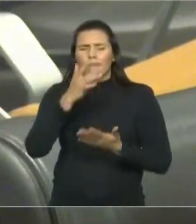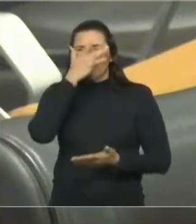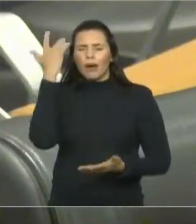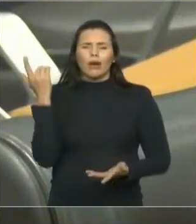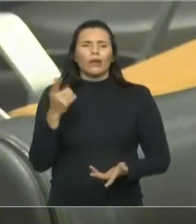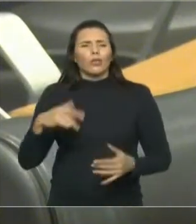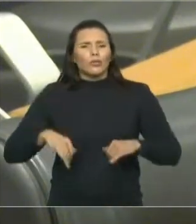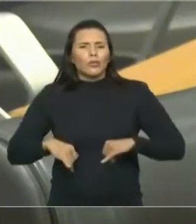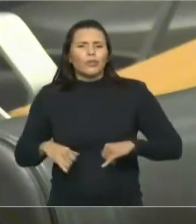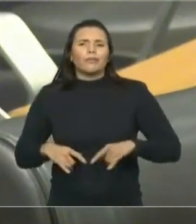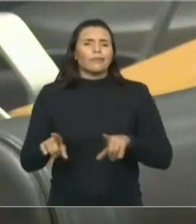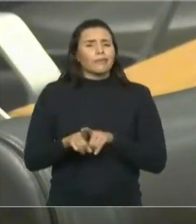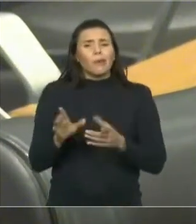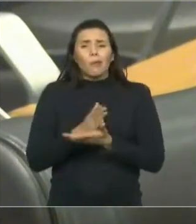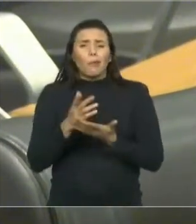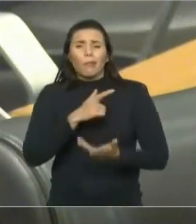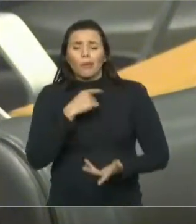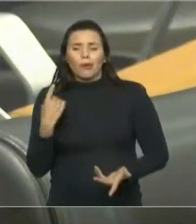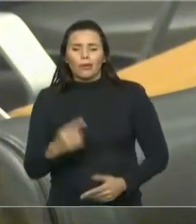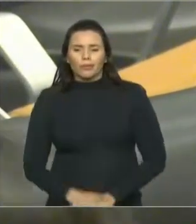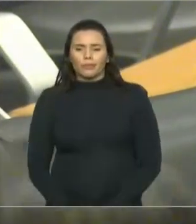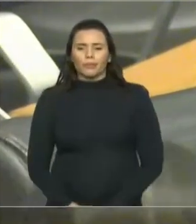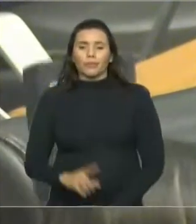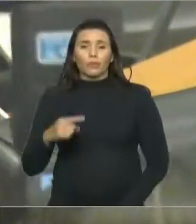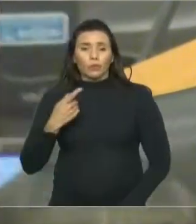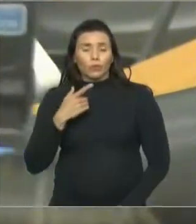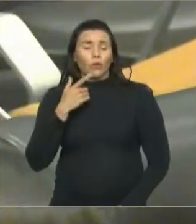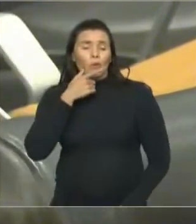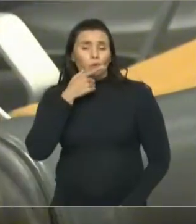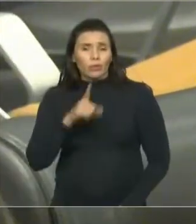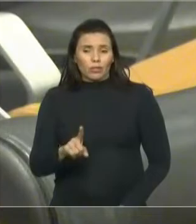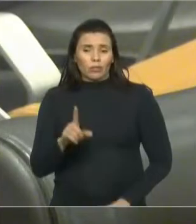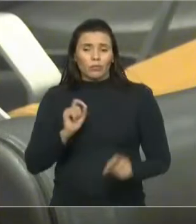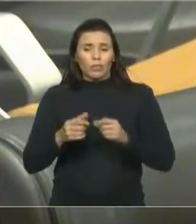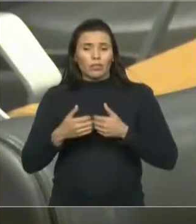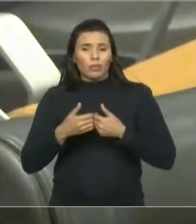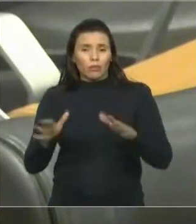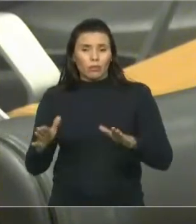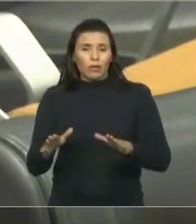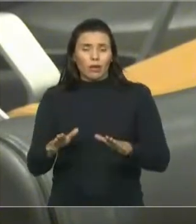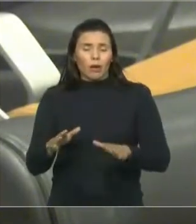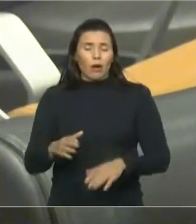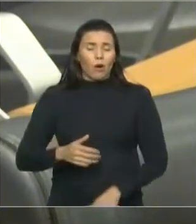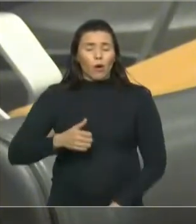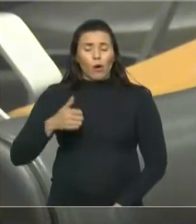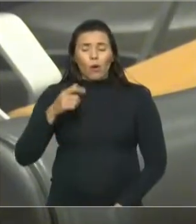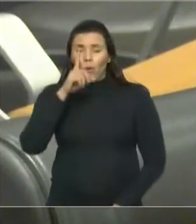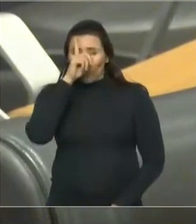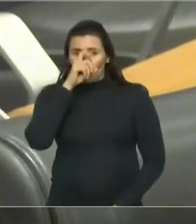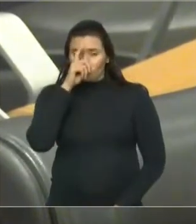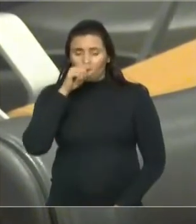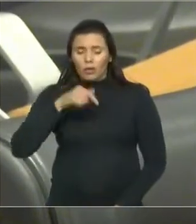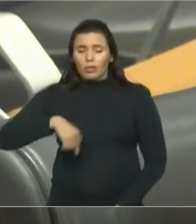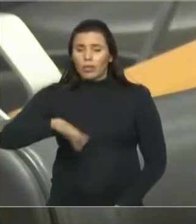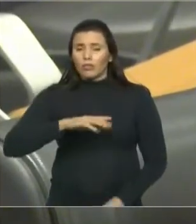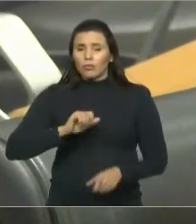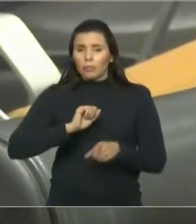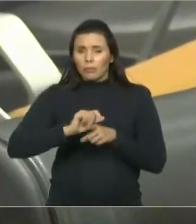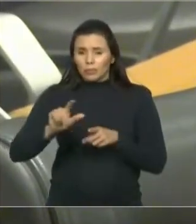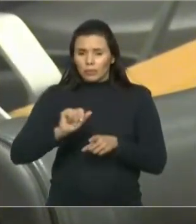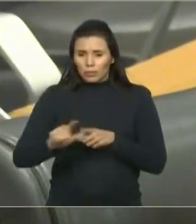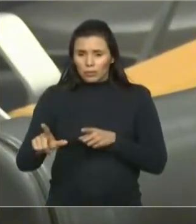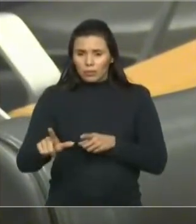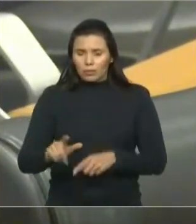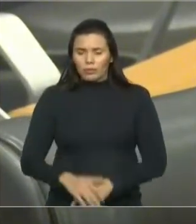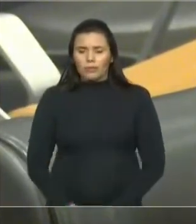de inaugurarmos o primeiro hospital macro-regional, ainda na gestão anterior, na região de Pinheiro, na cidade de Pinheiro, e